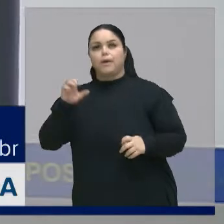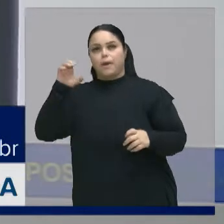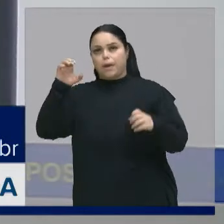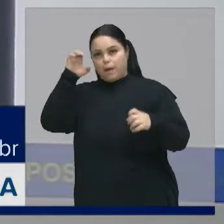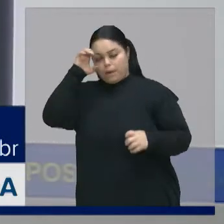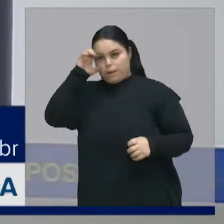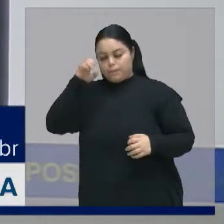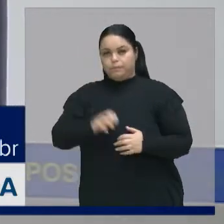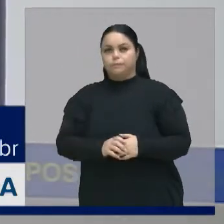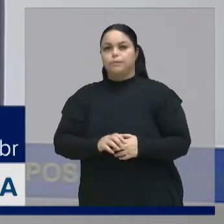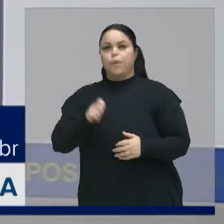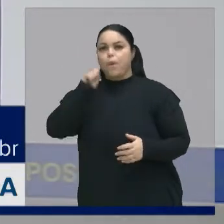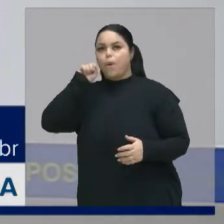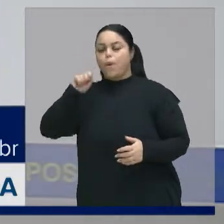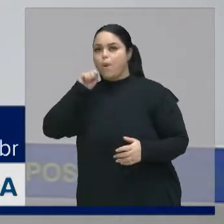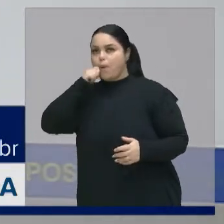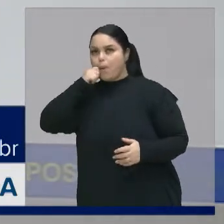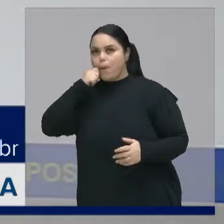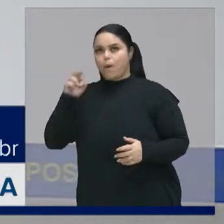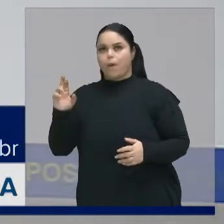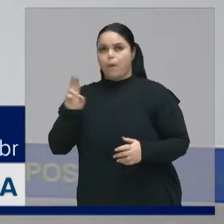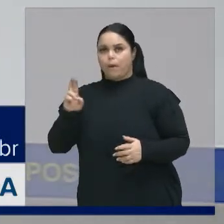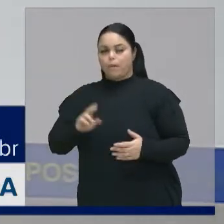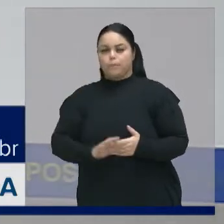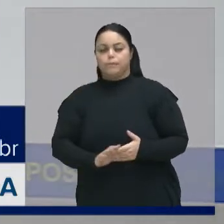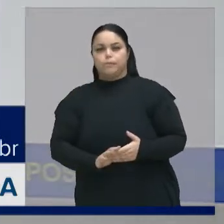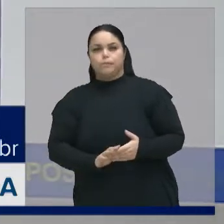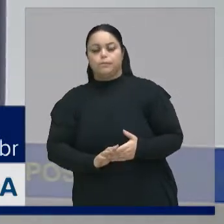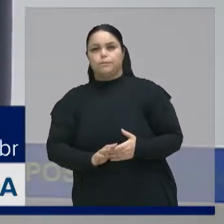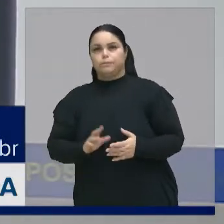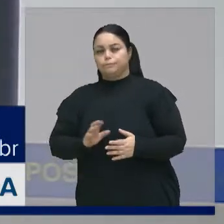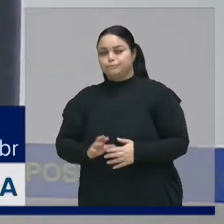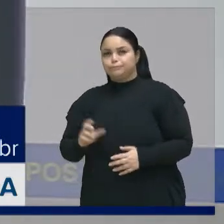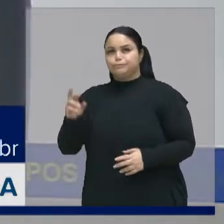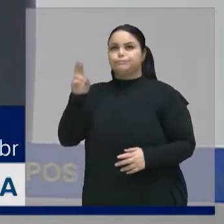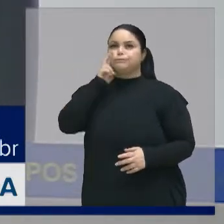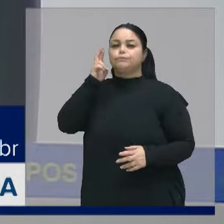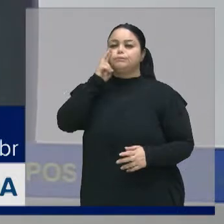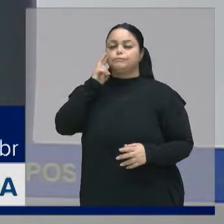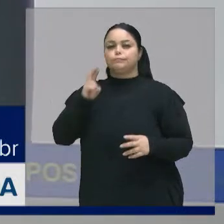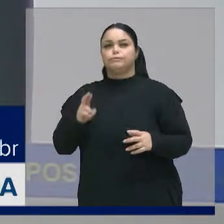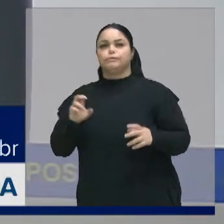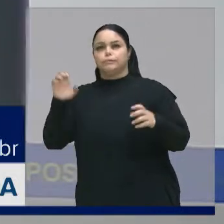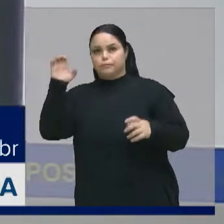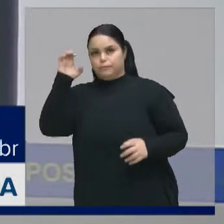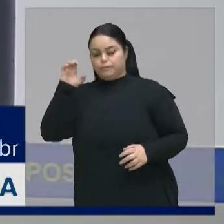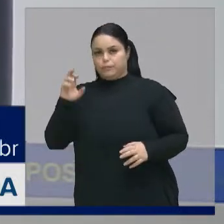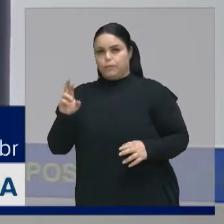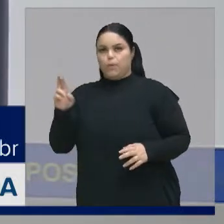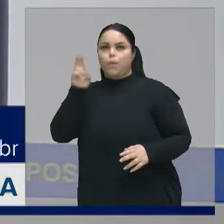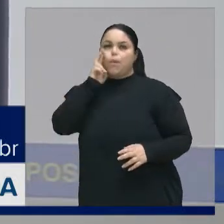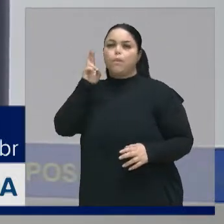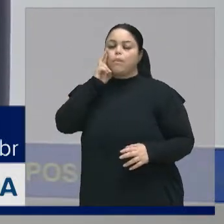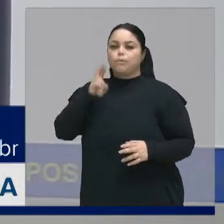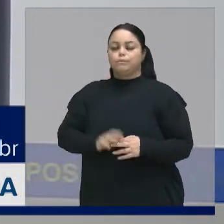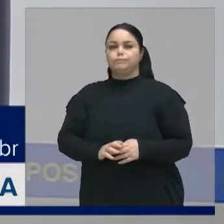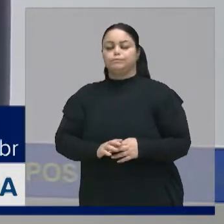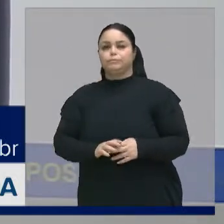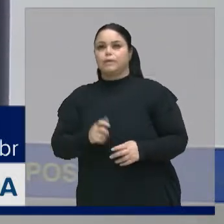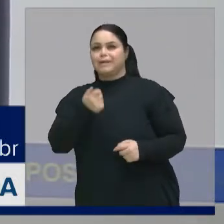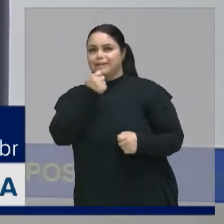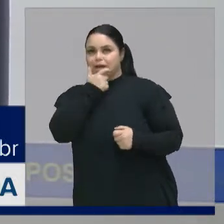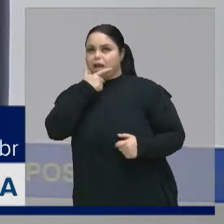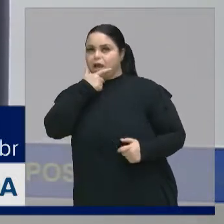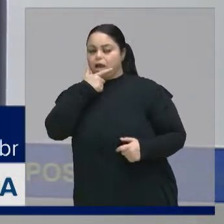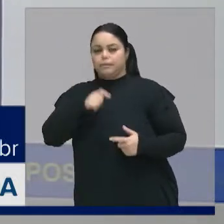vereador Renato Santiago, vereador Roberto do Eleven, vereadora Juliana Fraga,